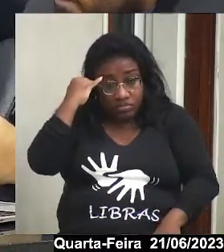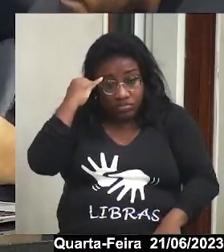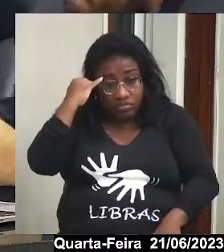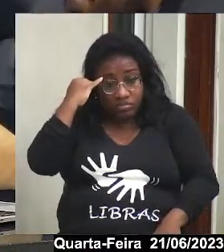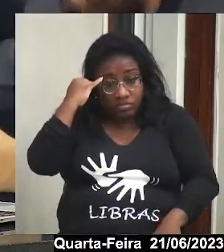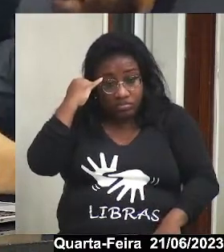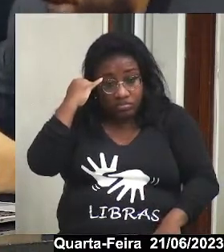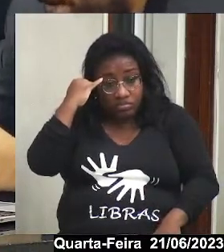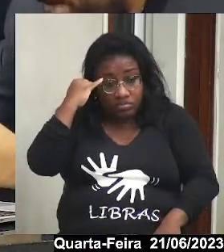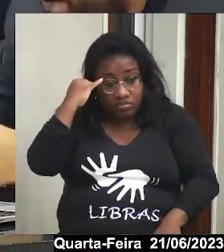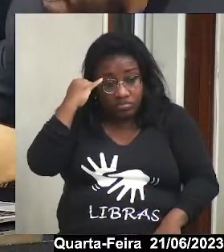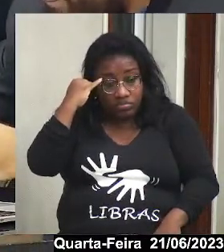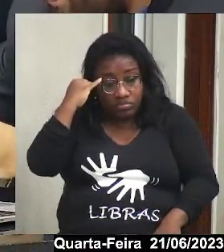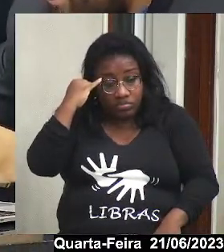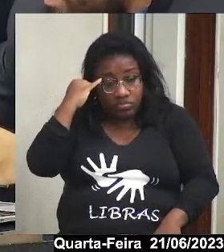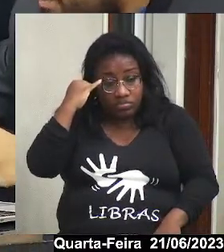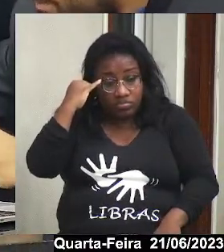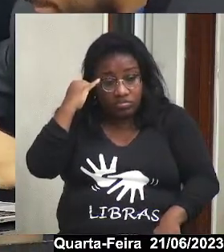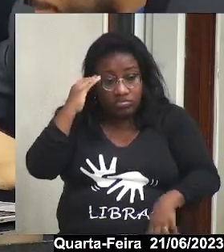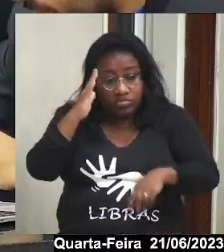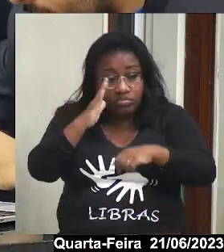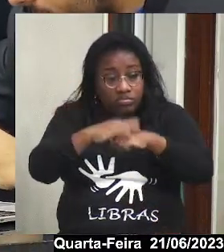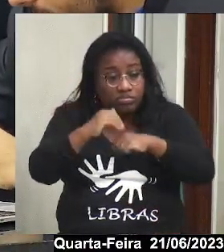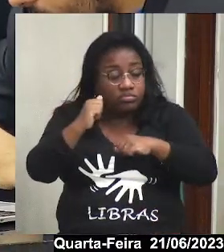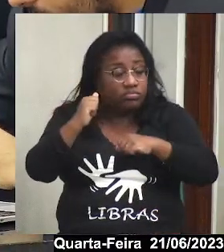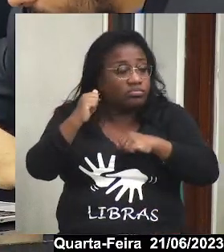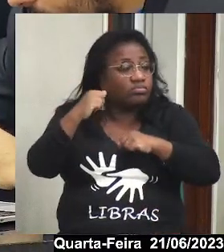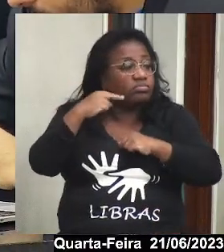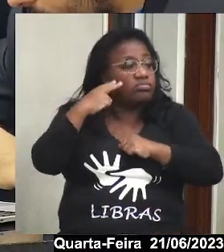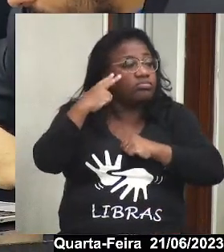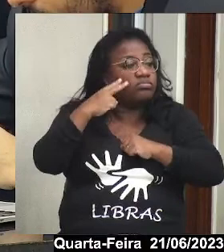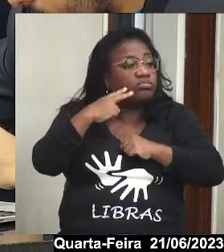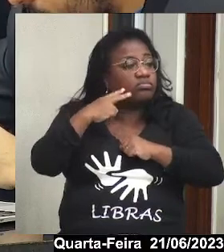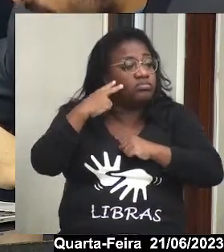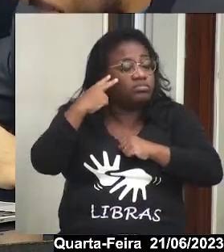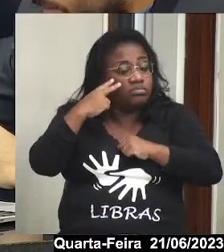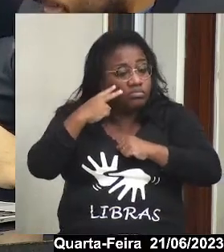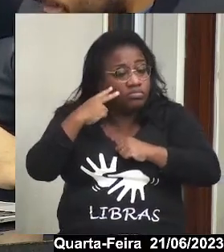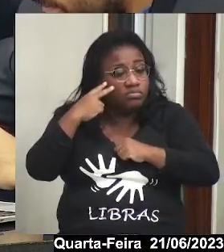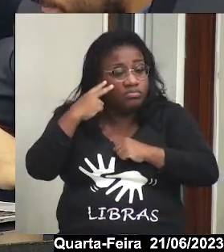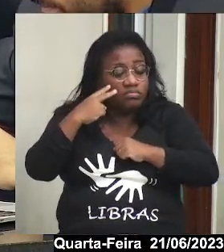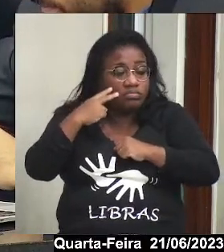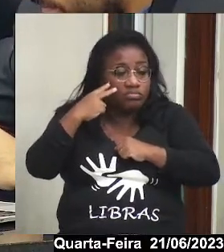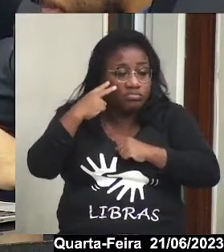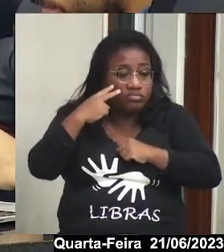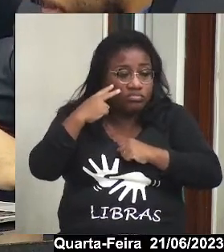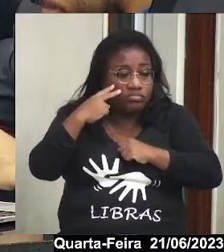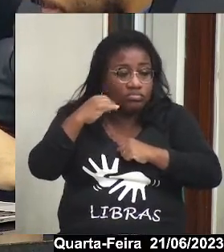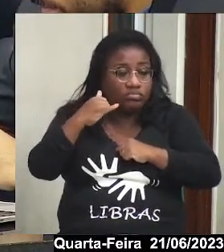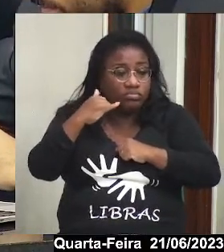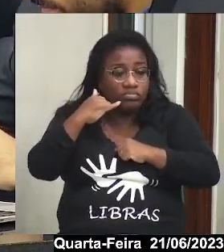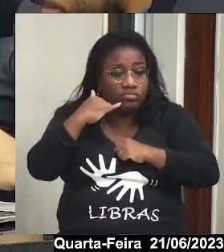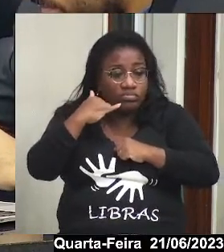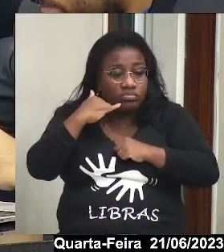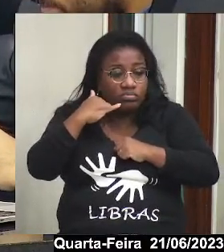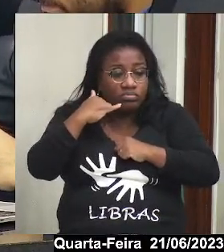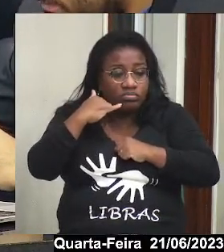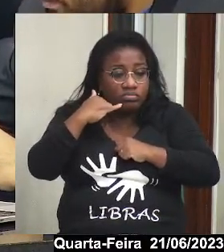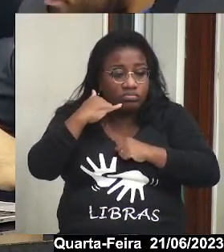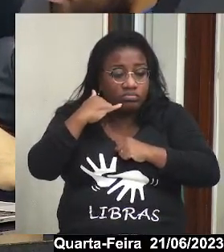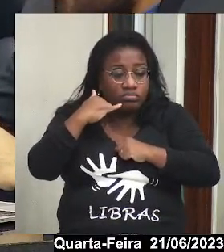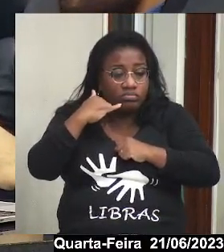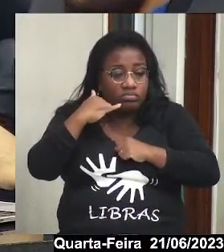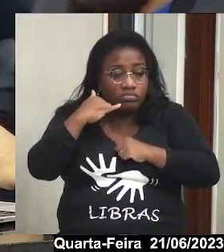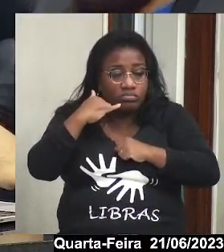o vereador Índio, propôs aqui vocês pegar o número de cada vereador. E o senhor pegou o meu número. O senhor me ligou, alguém me